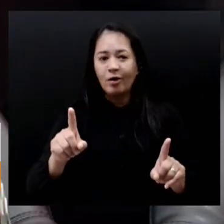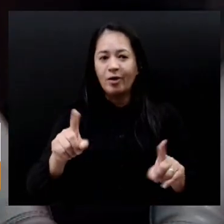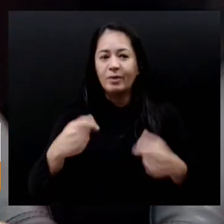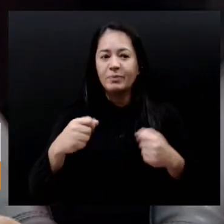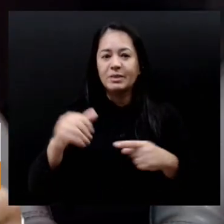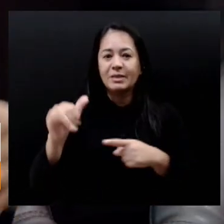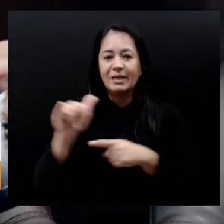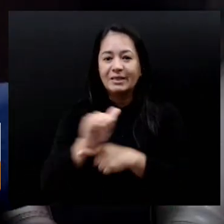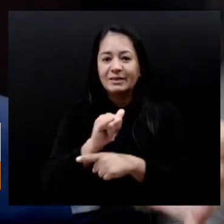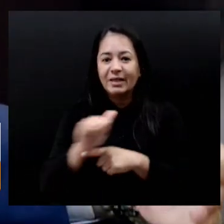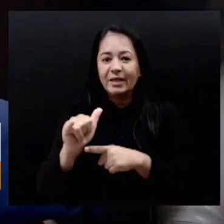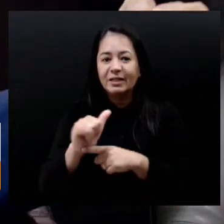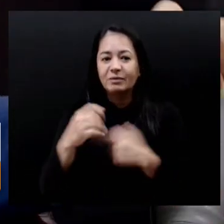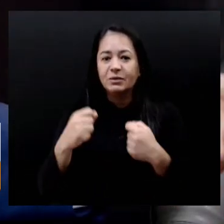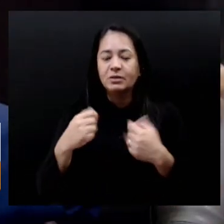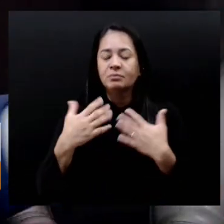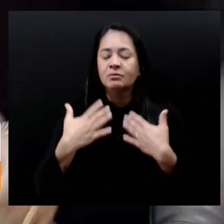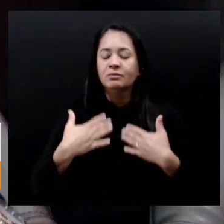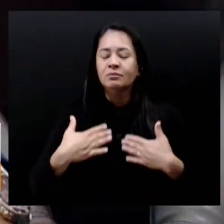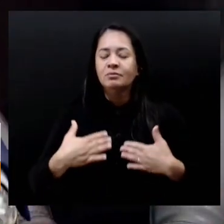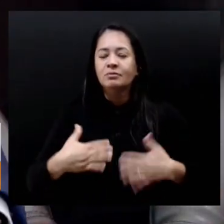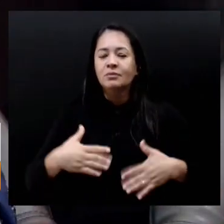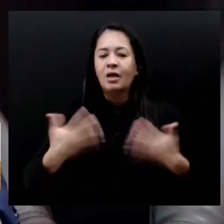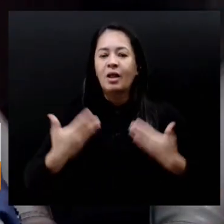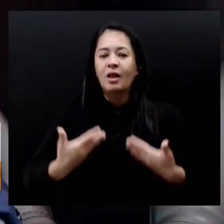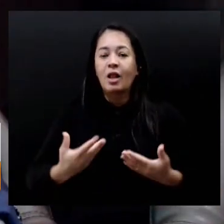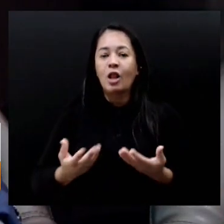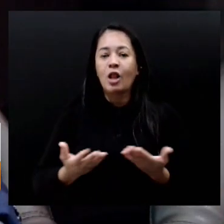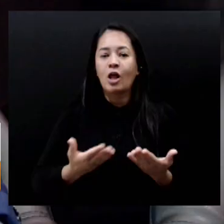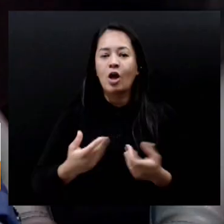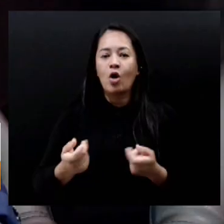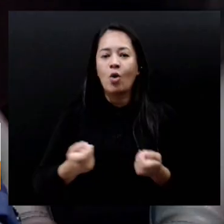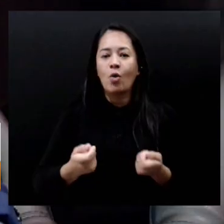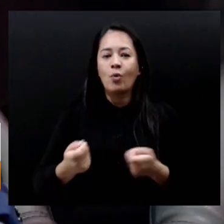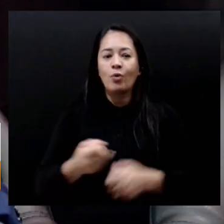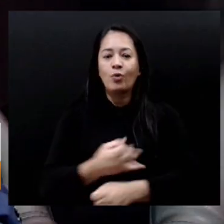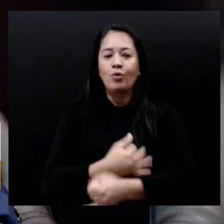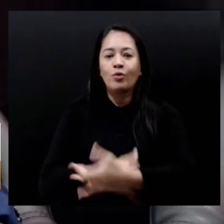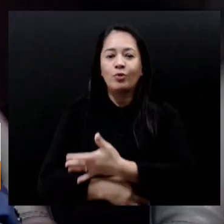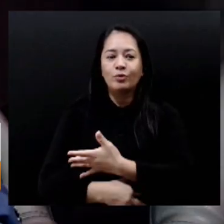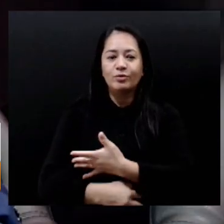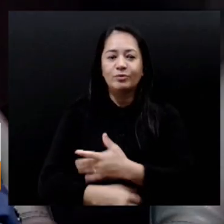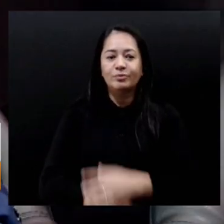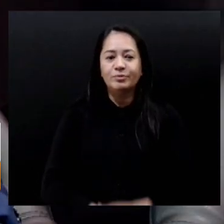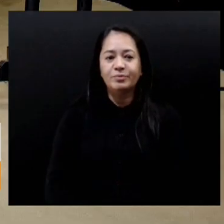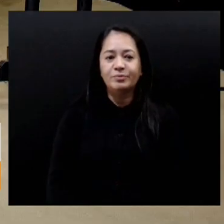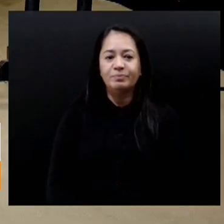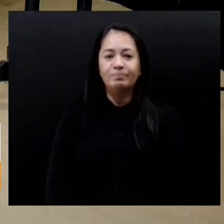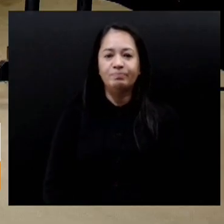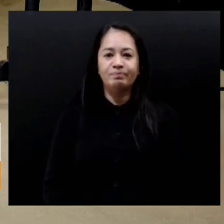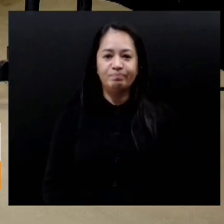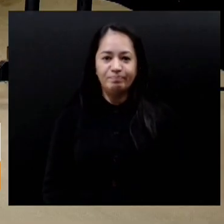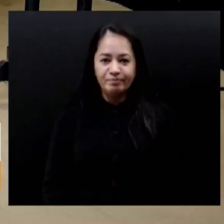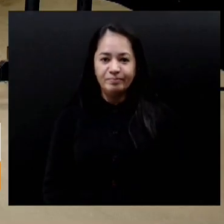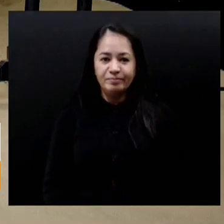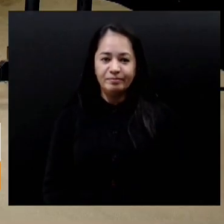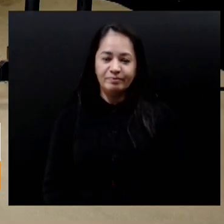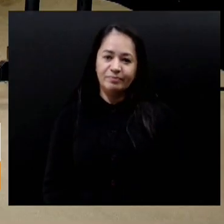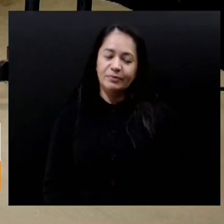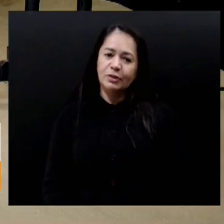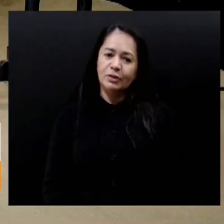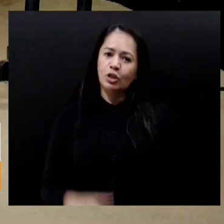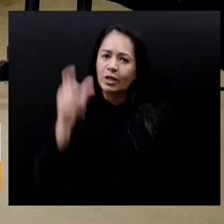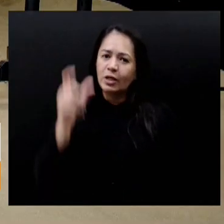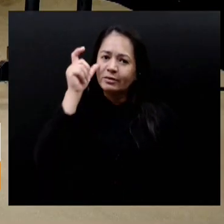tem que estar sereno, tem que estar com controle emocional, controle da situação toda. Olha, interessante a pontuação. Então, se a gente faz